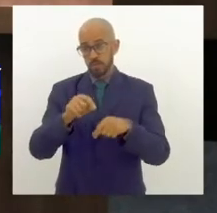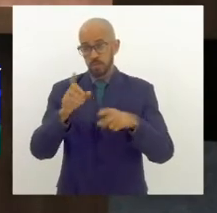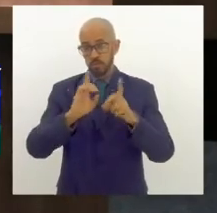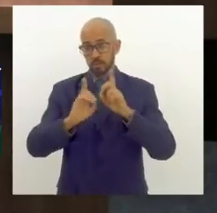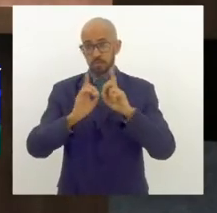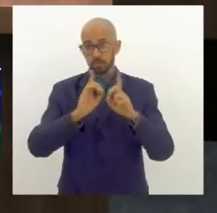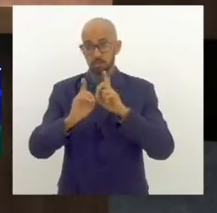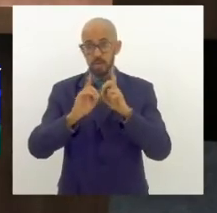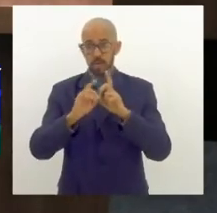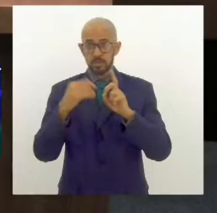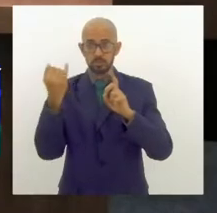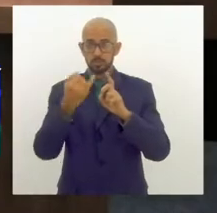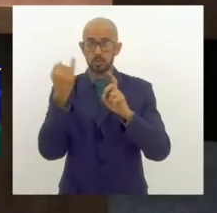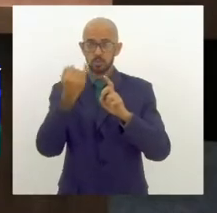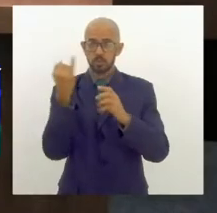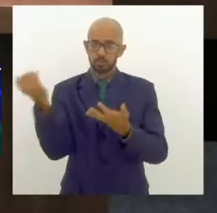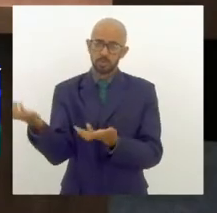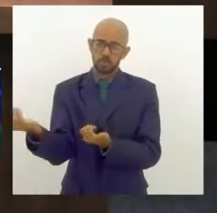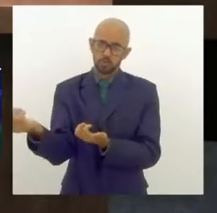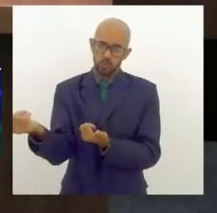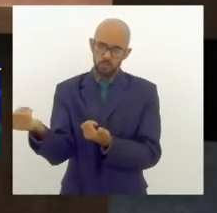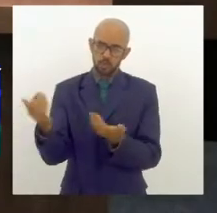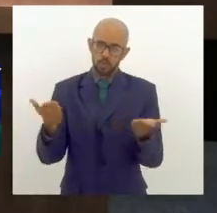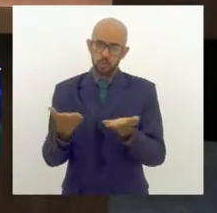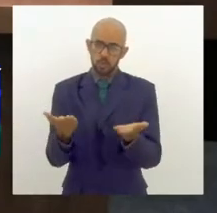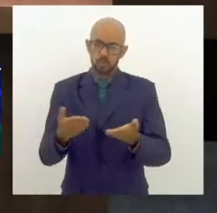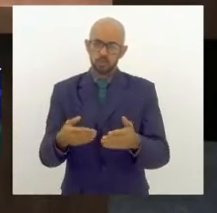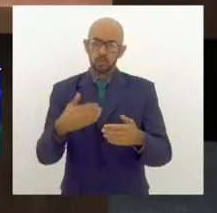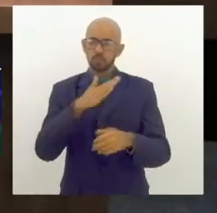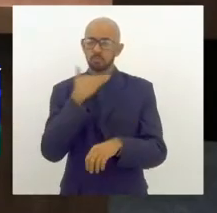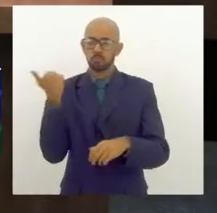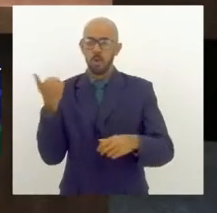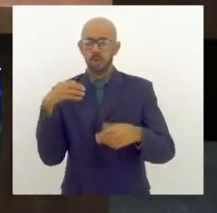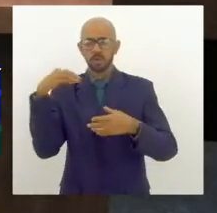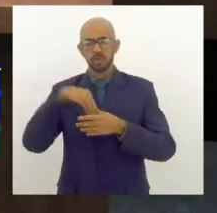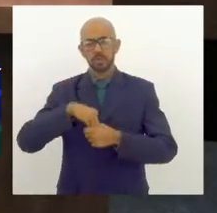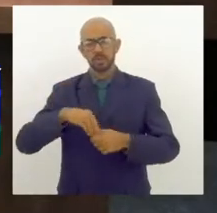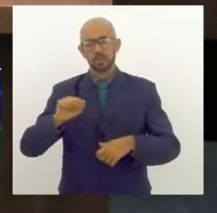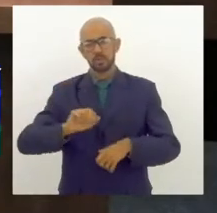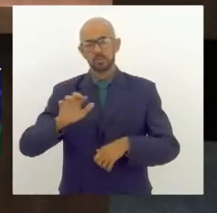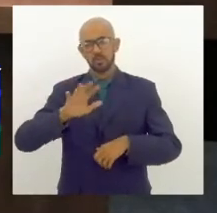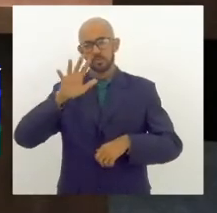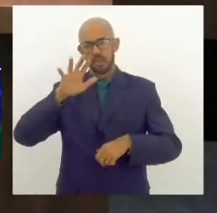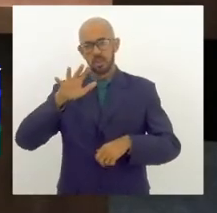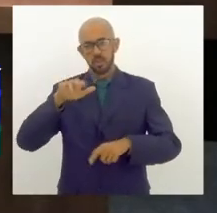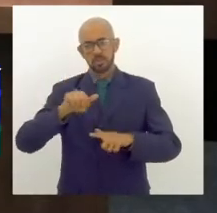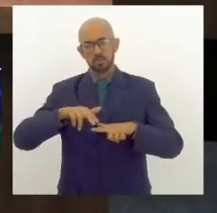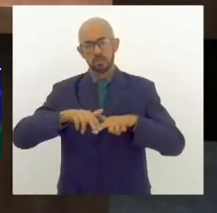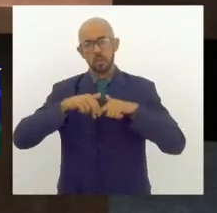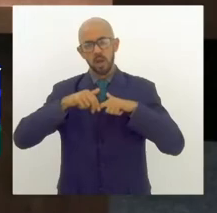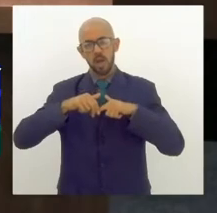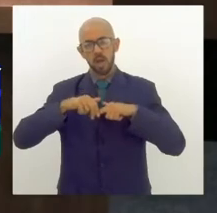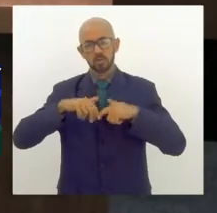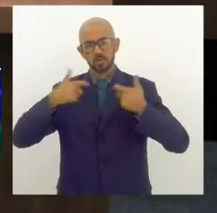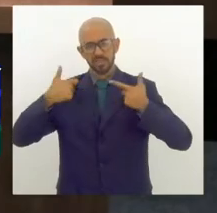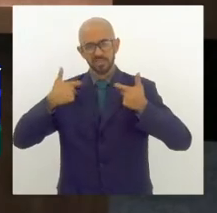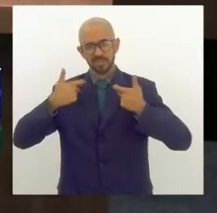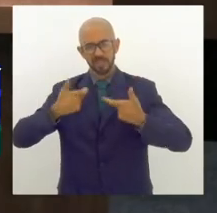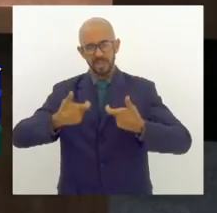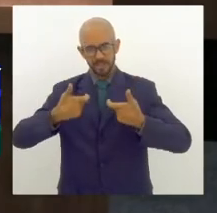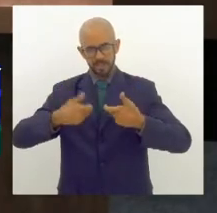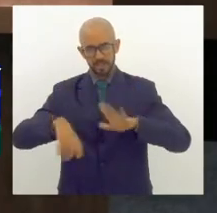são centrais para a juventude hoje, que morre dentro das favelas e das periferias por uma lógica de guerra às